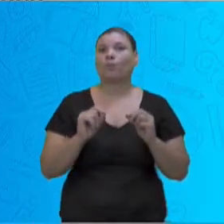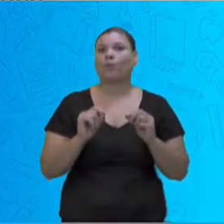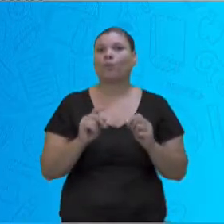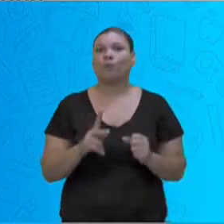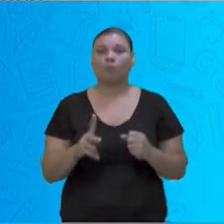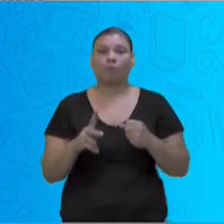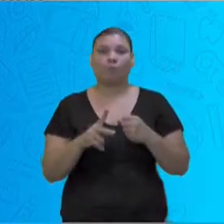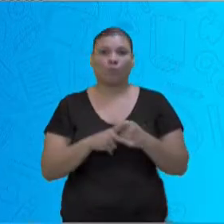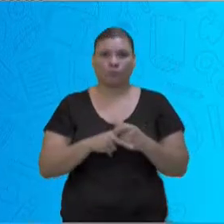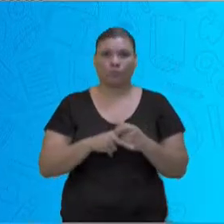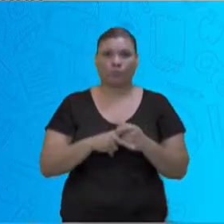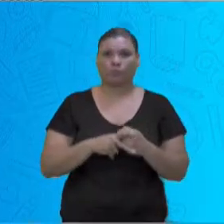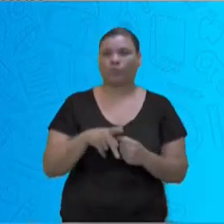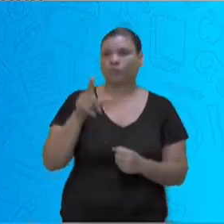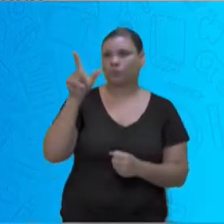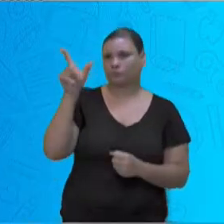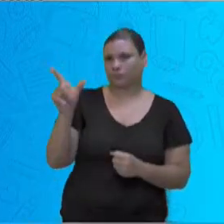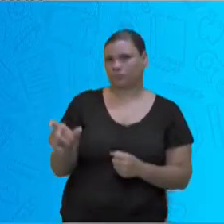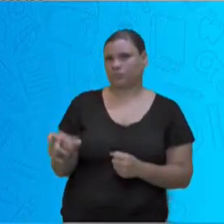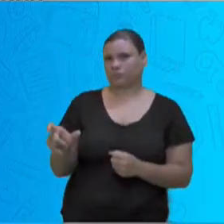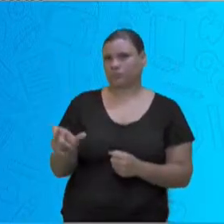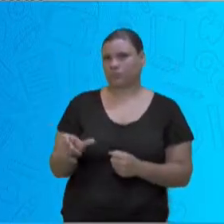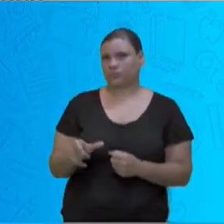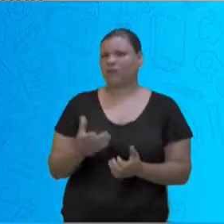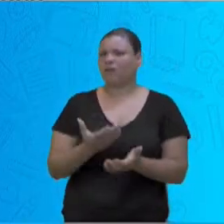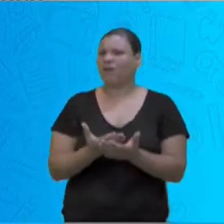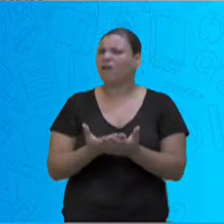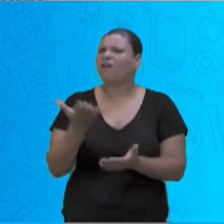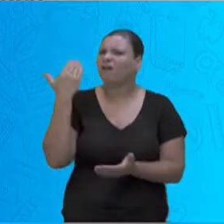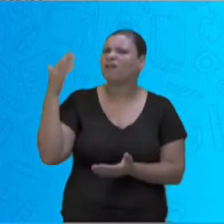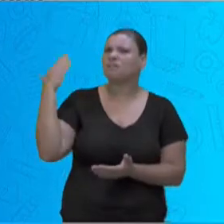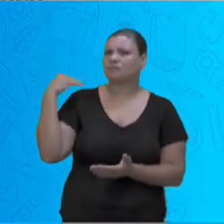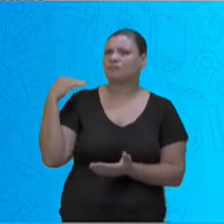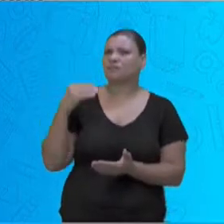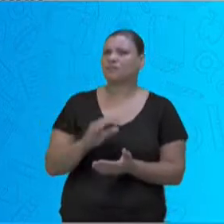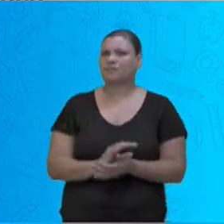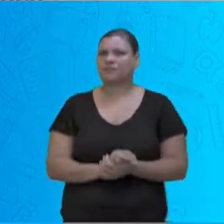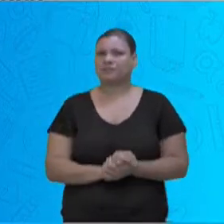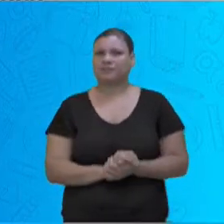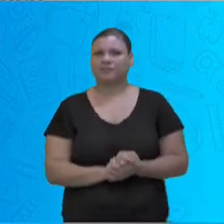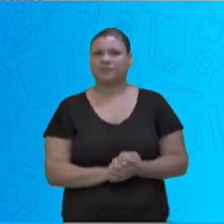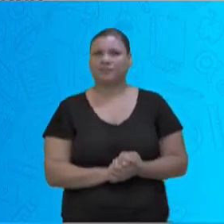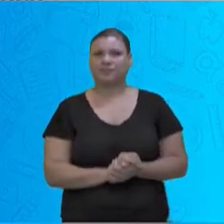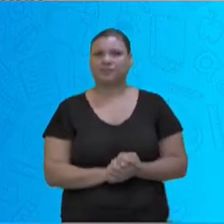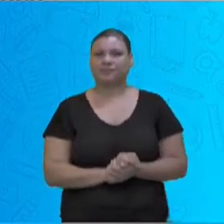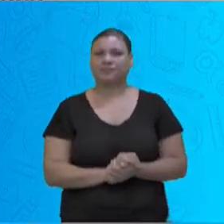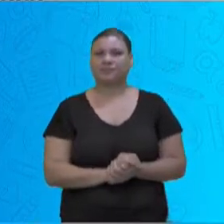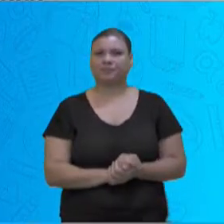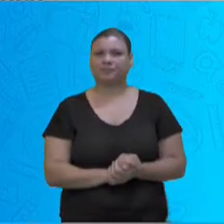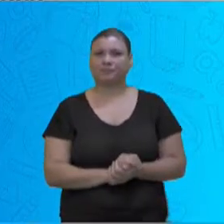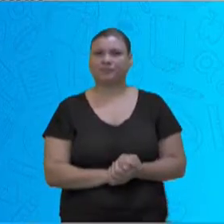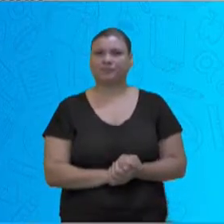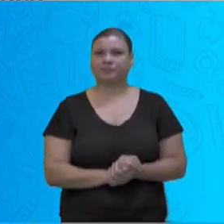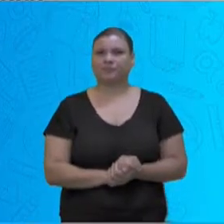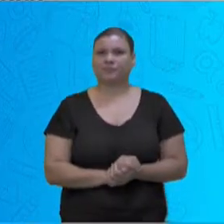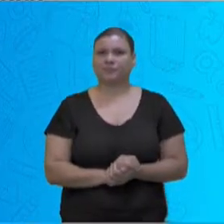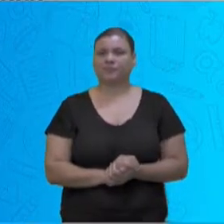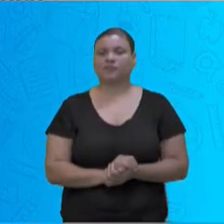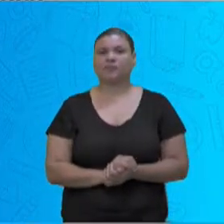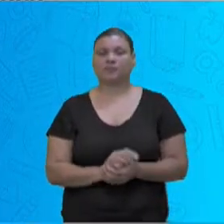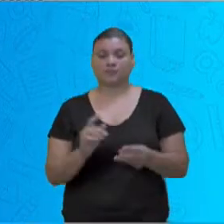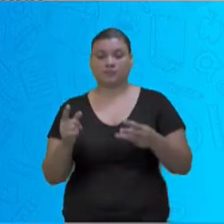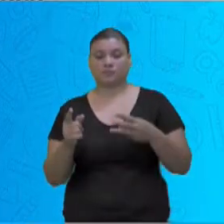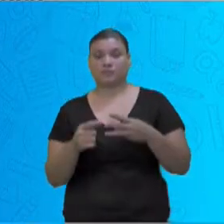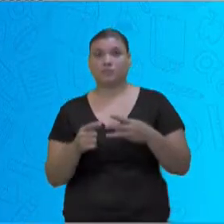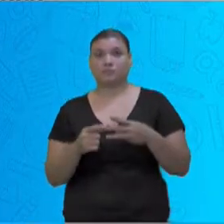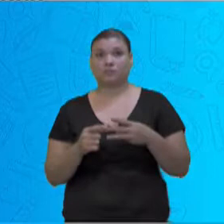nós aprendemos na aula anterior. Primeira coluna, pronome pessoal. Aqui nós temos